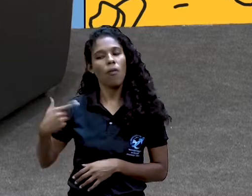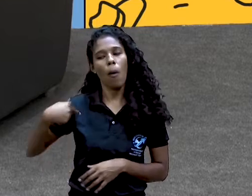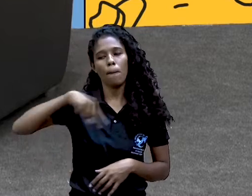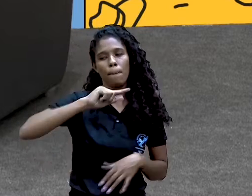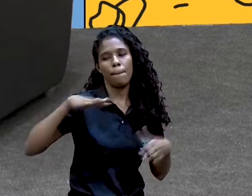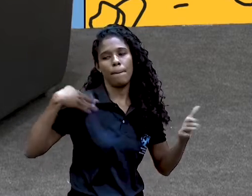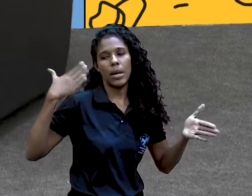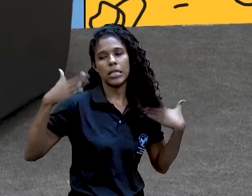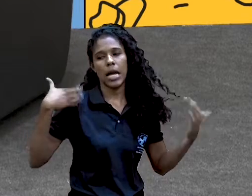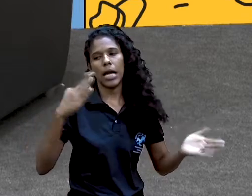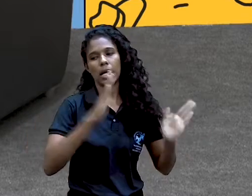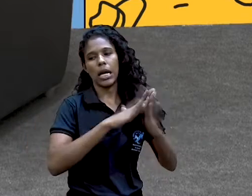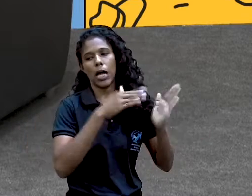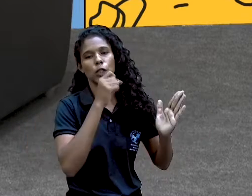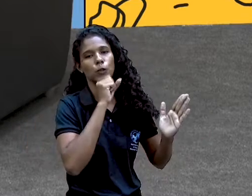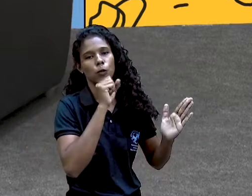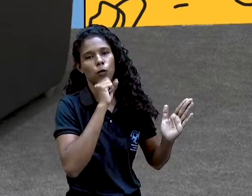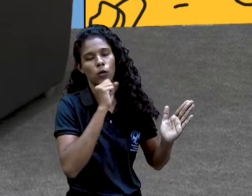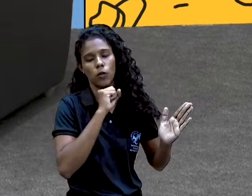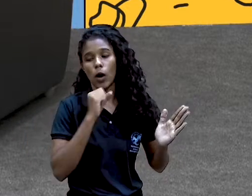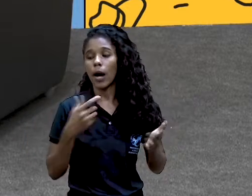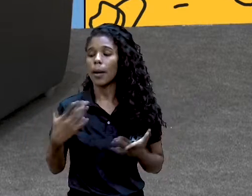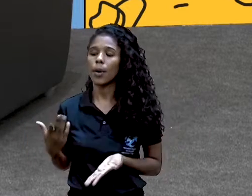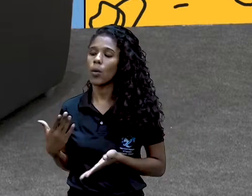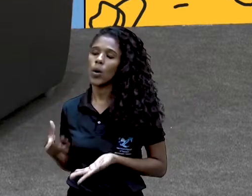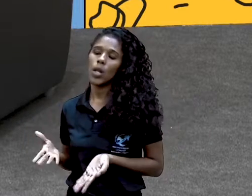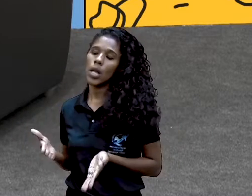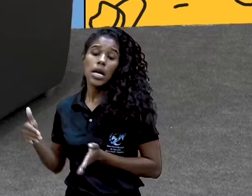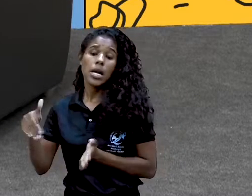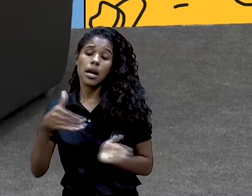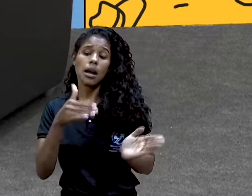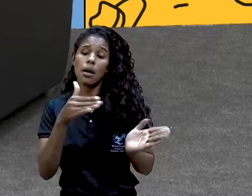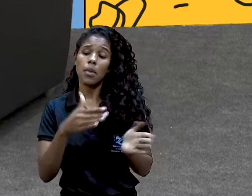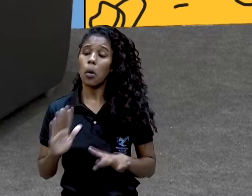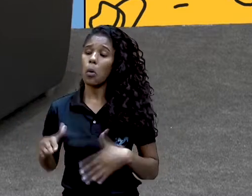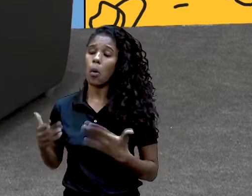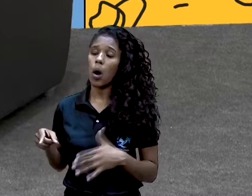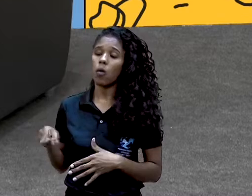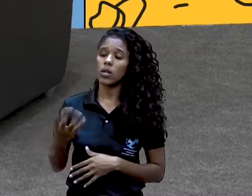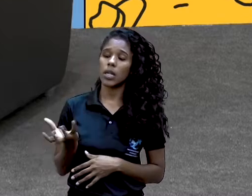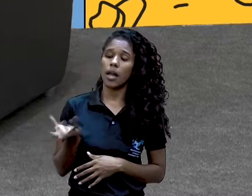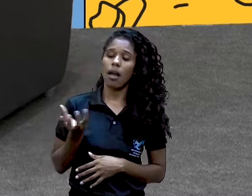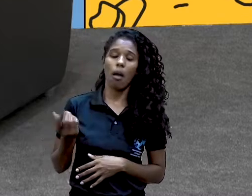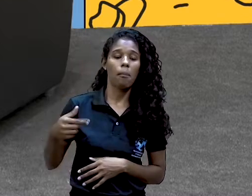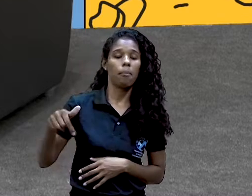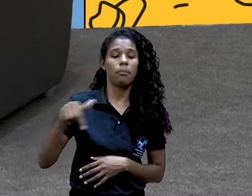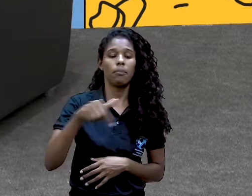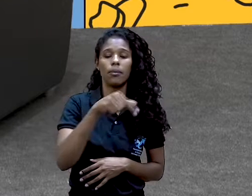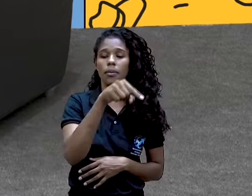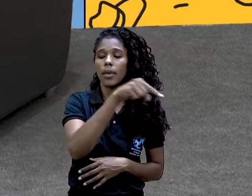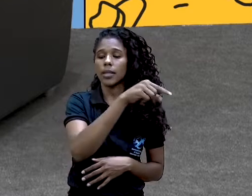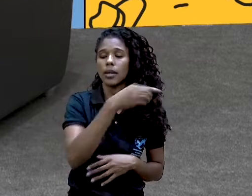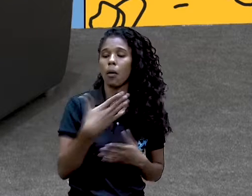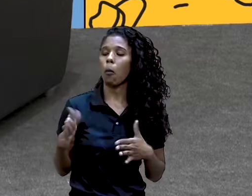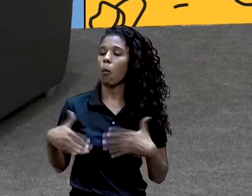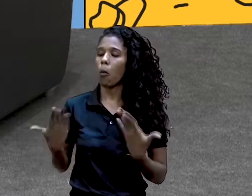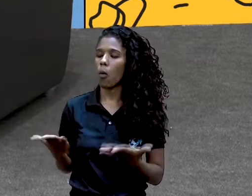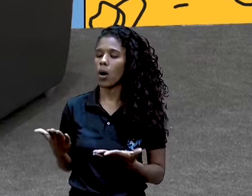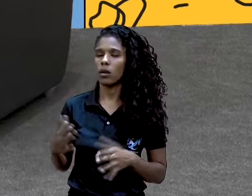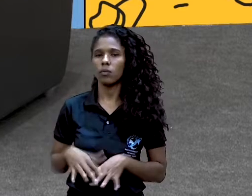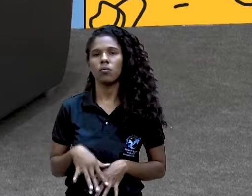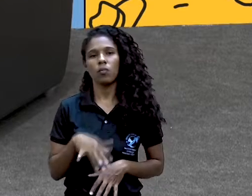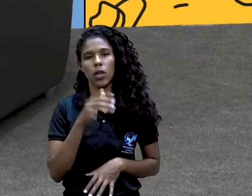a pé? Você já viu aquela brincadeira ou então aquela historinha que você já conhece o final? Por exemplo, do